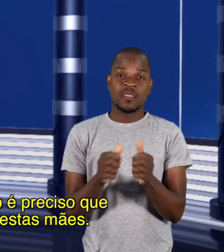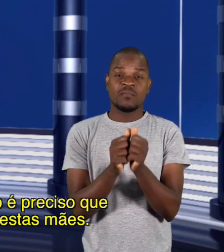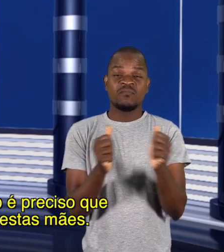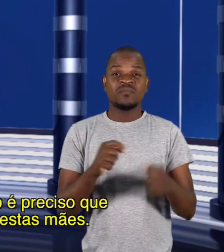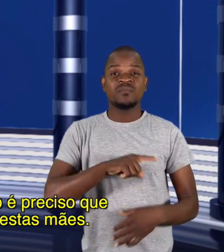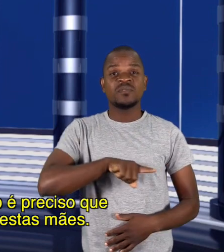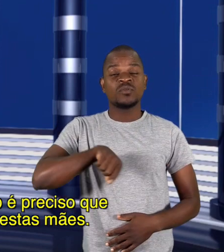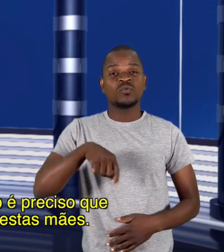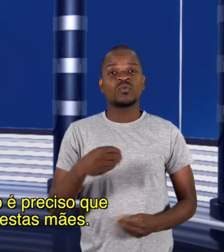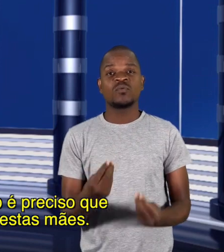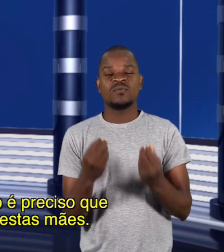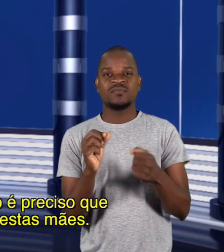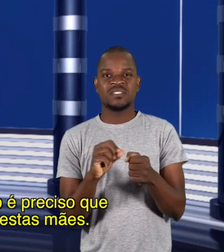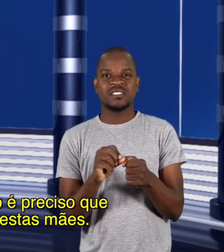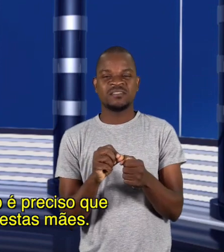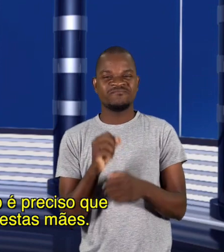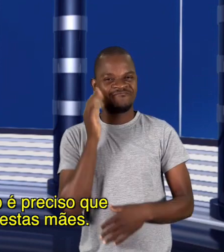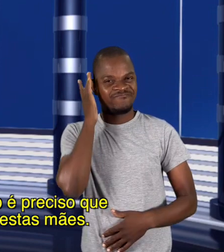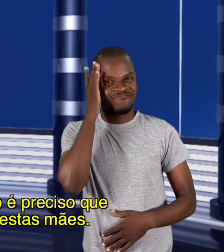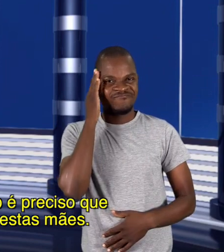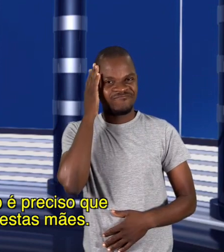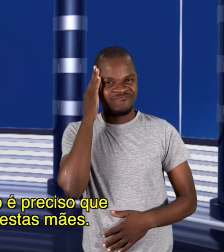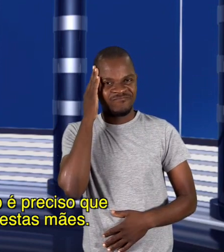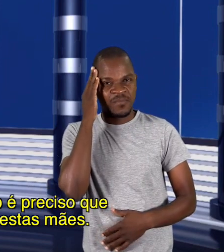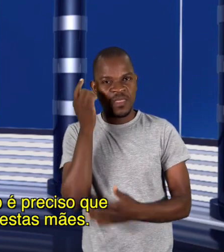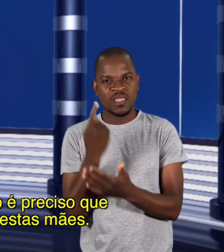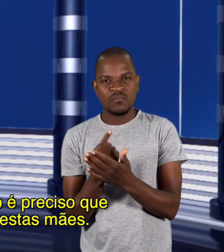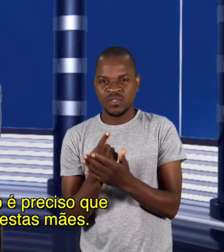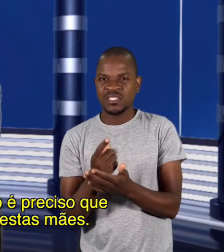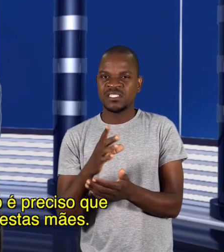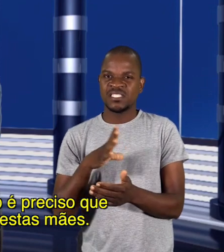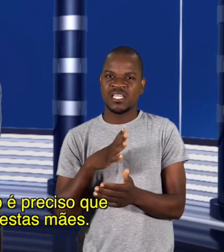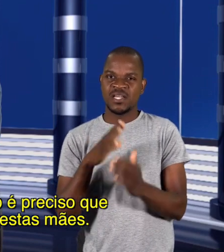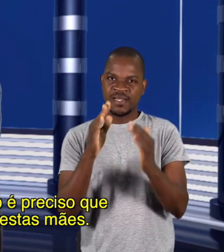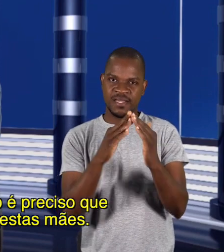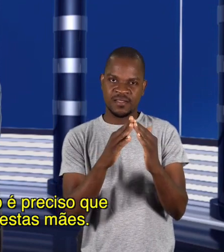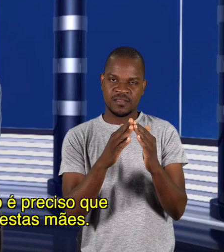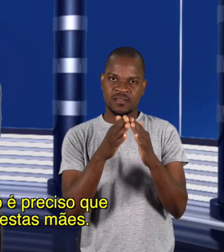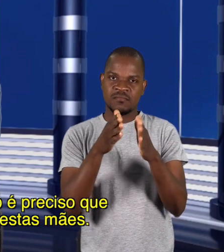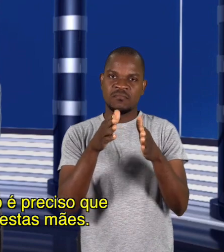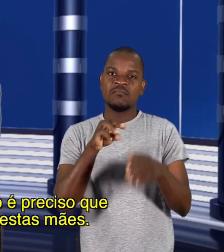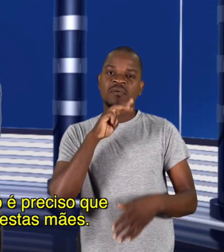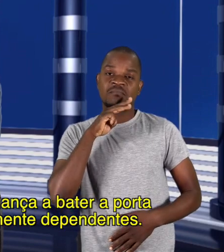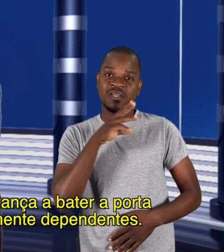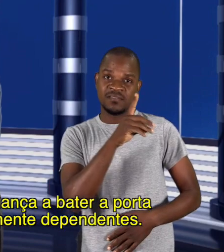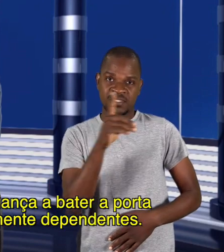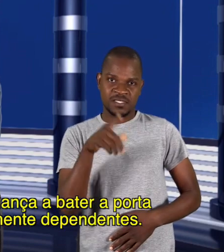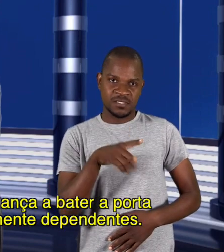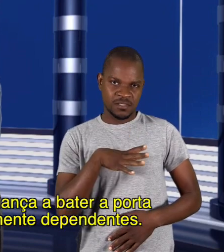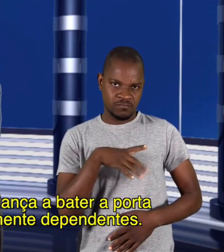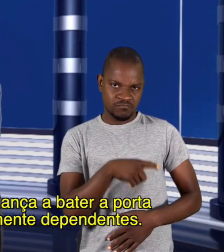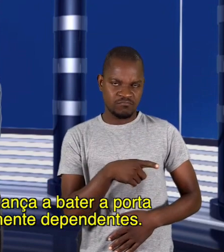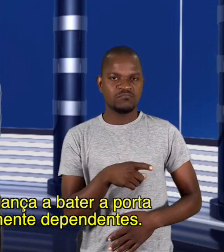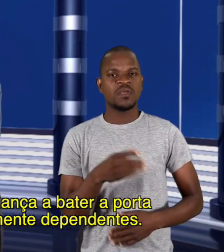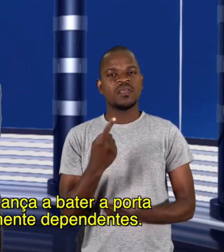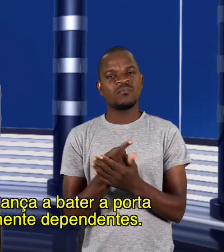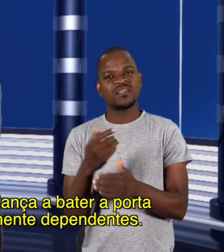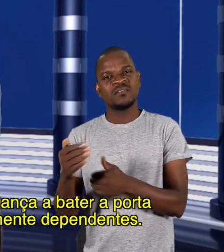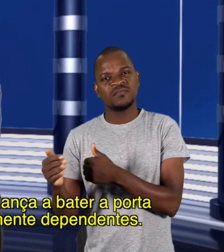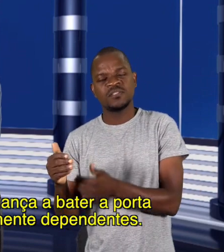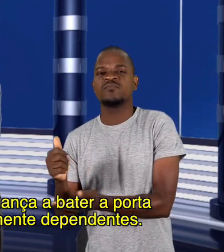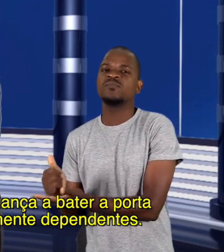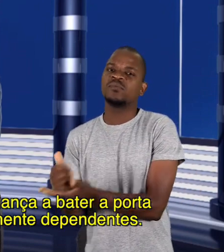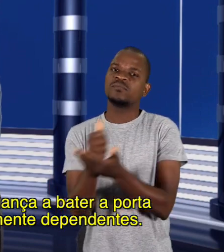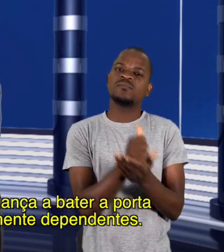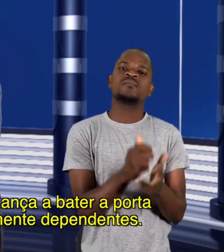agrave. Então, é preciso que tenham pessoas por perto que estejam a ver lá por aquela mãe. Porque, em caso de acontecer qualquer coisa, não vai ser